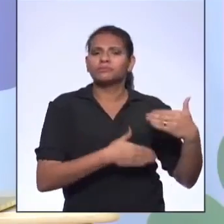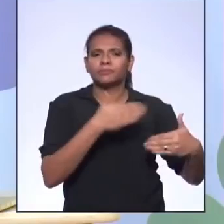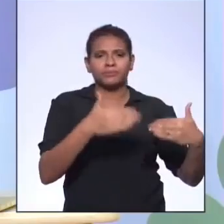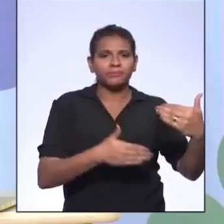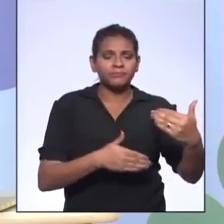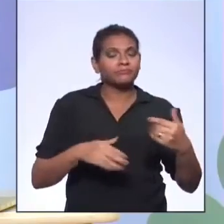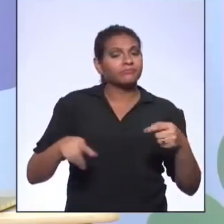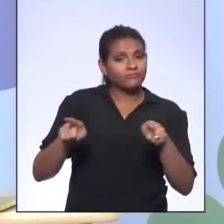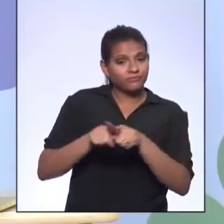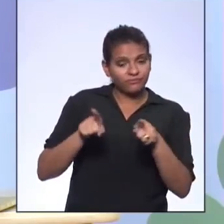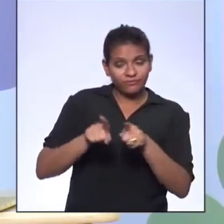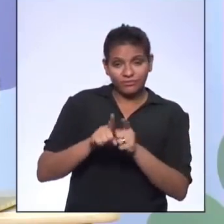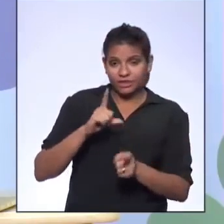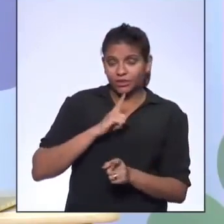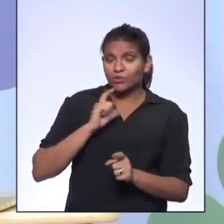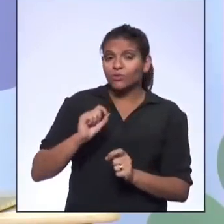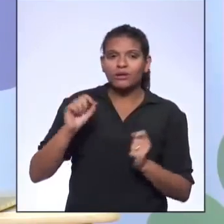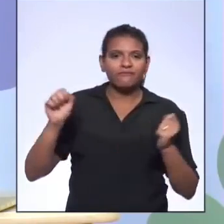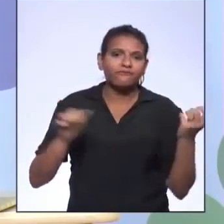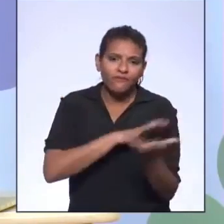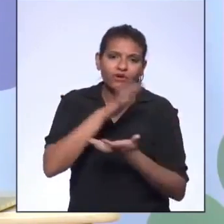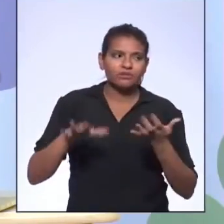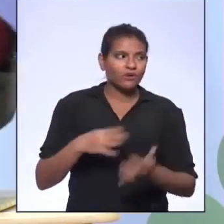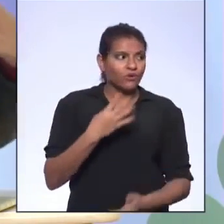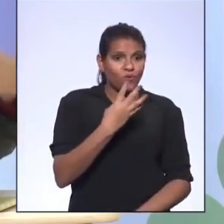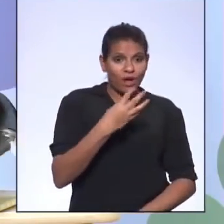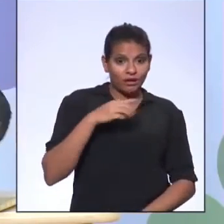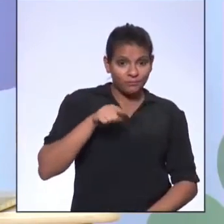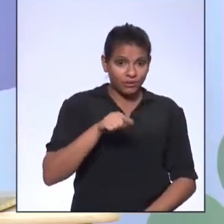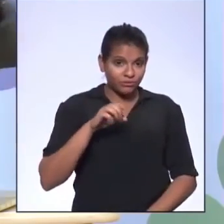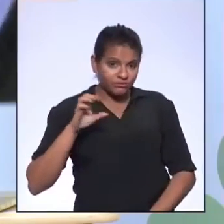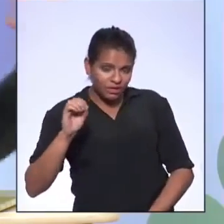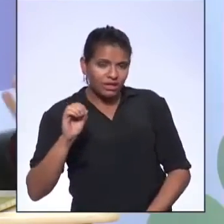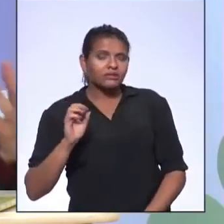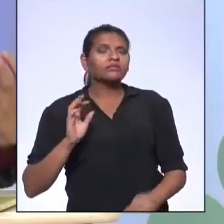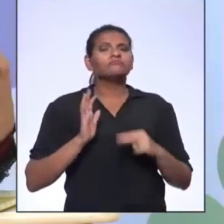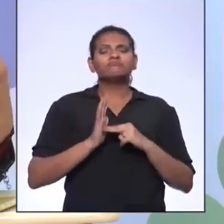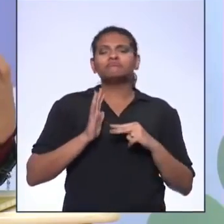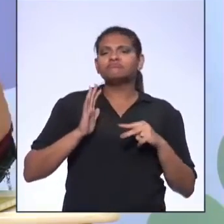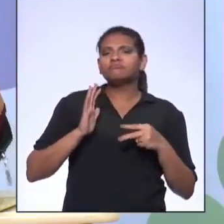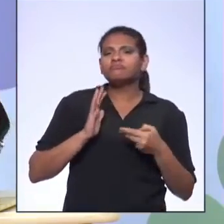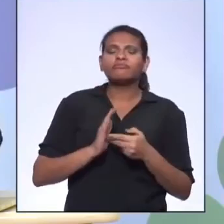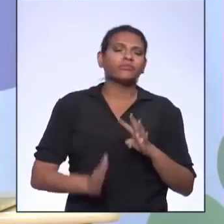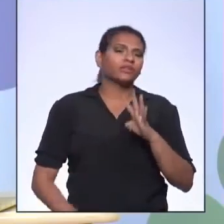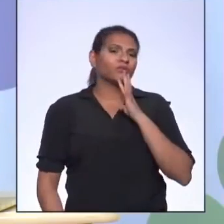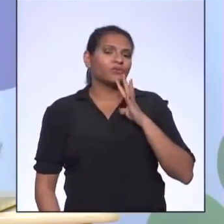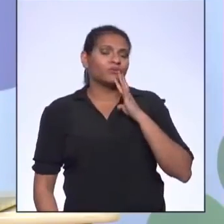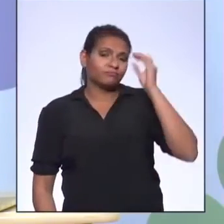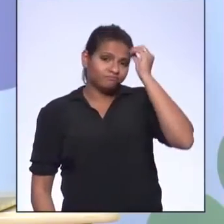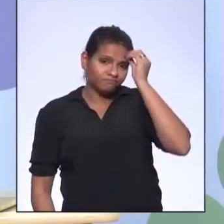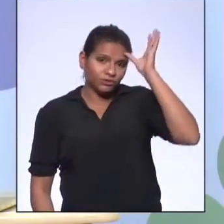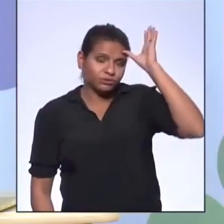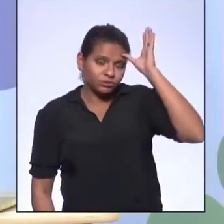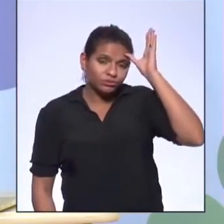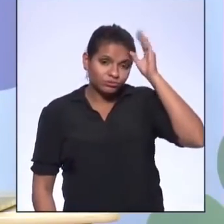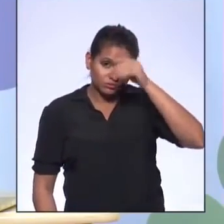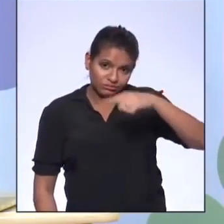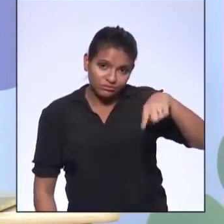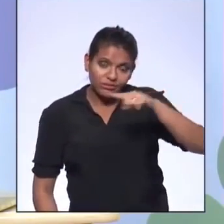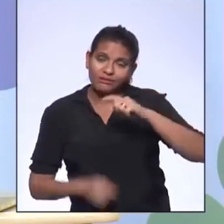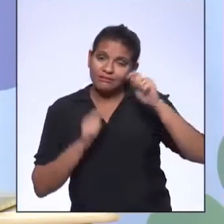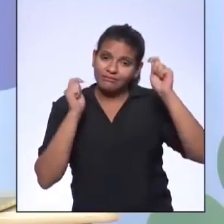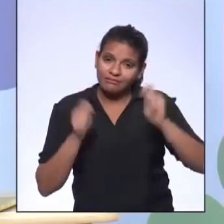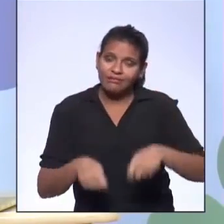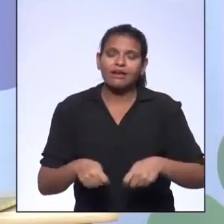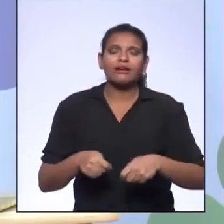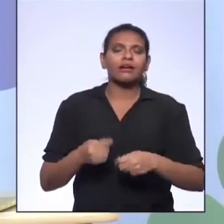a Revolução 4.0 para elencar, aí, ampliar o conhecimento de vocês, dando aí subsídio para a